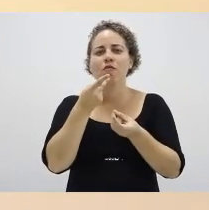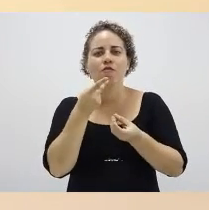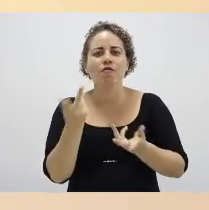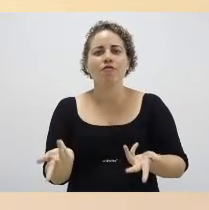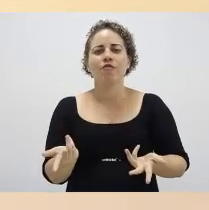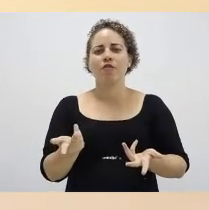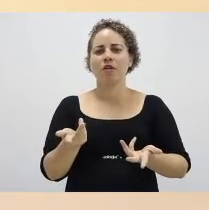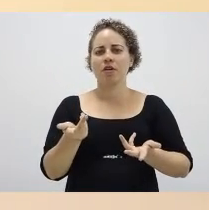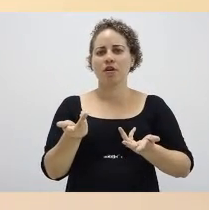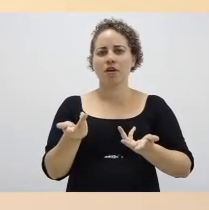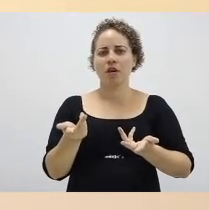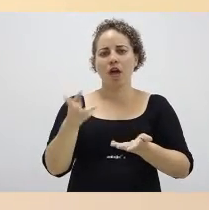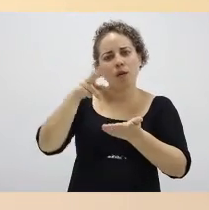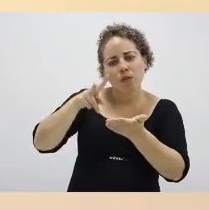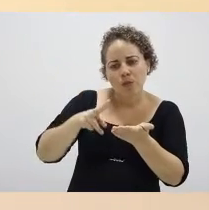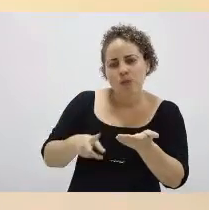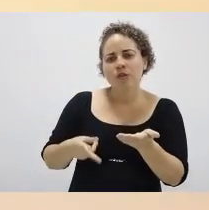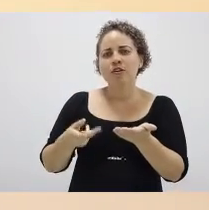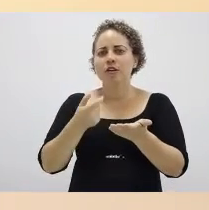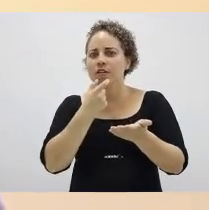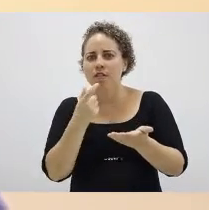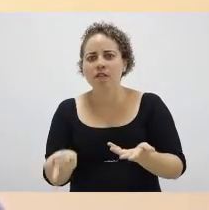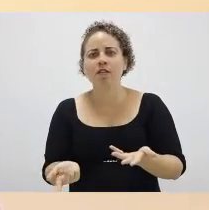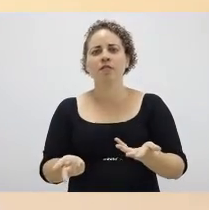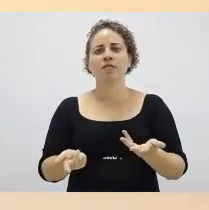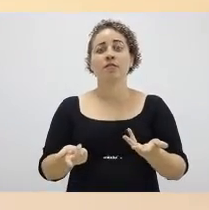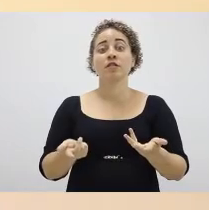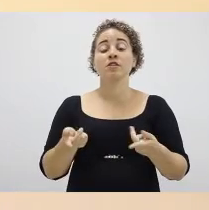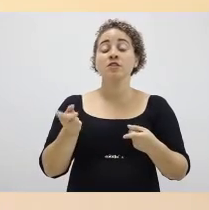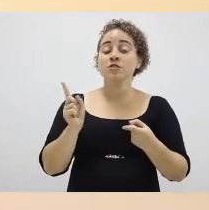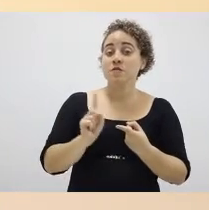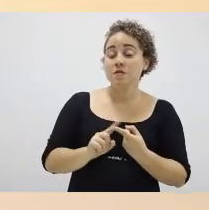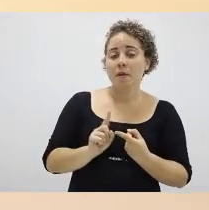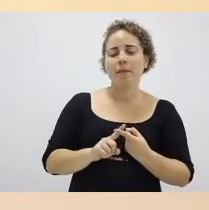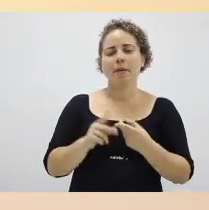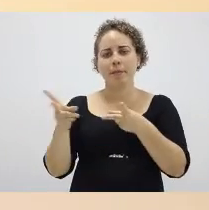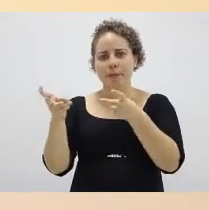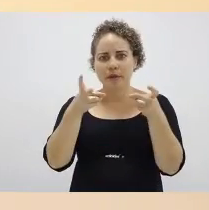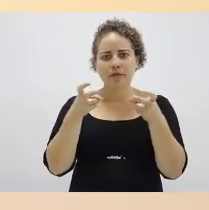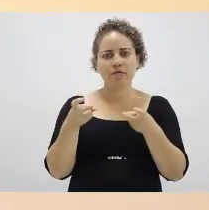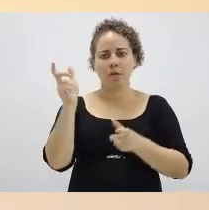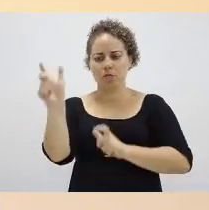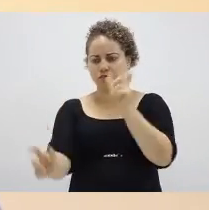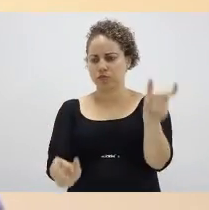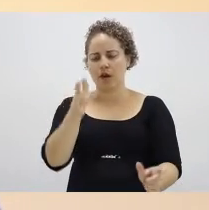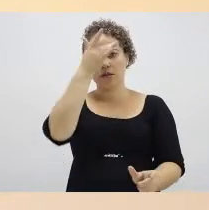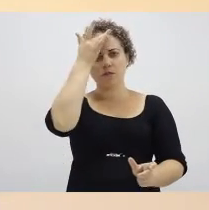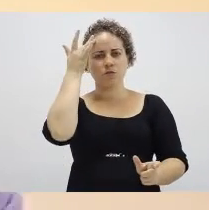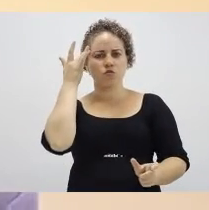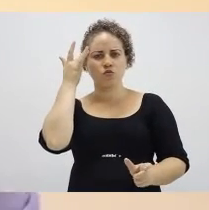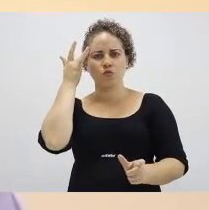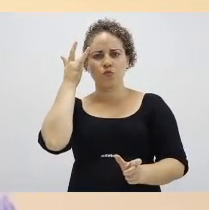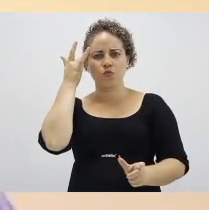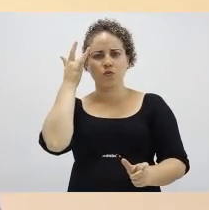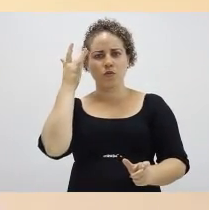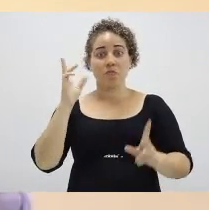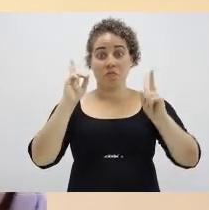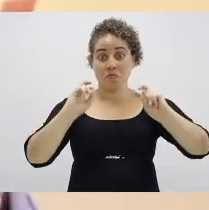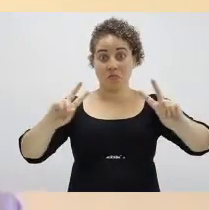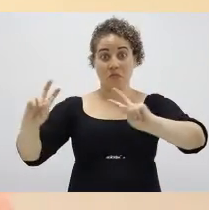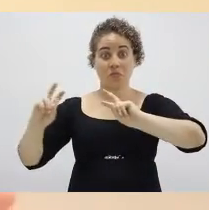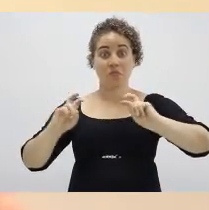vocabulário, a leitura. E aí ele observa o desempenho de cada aluno, de forma que o